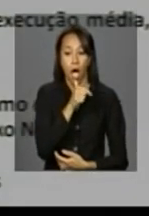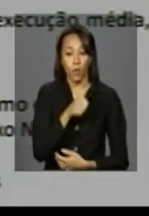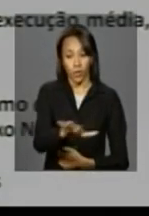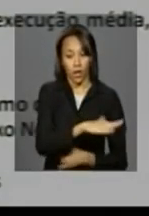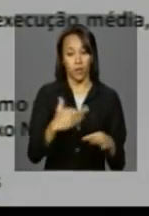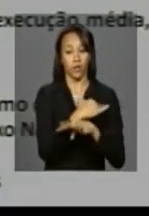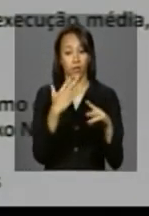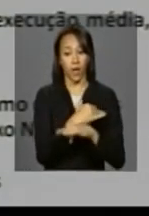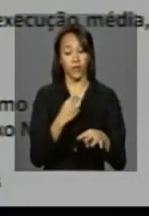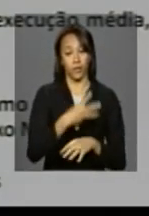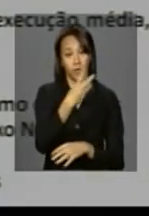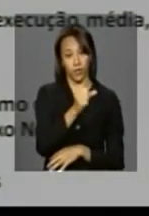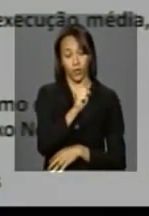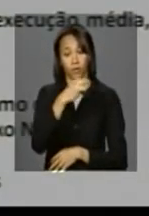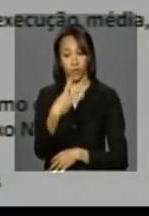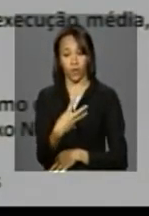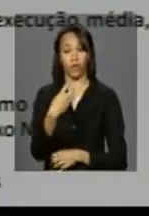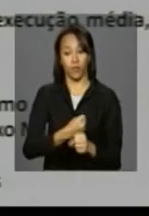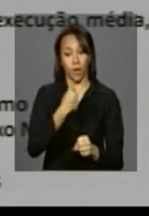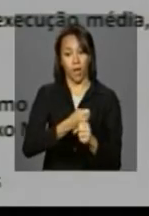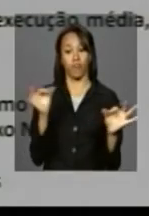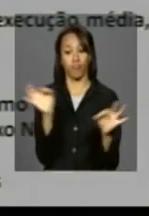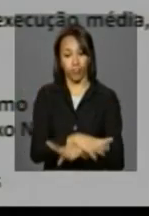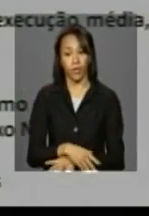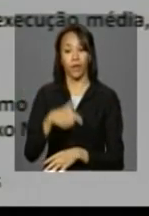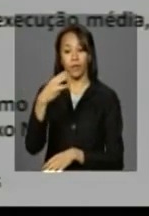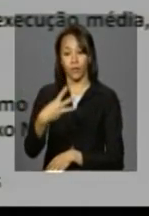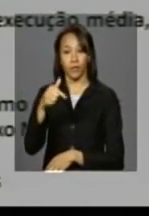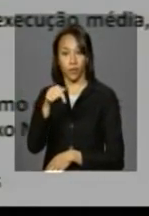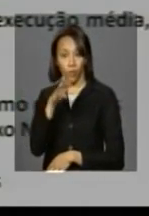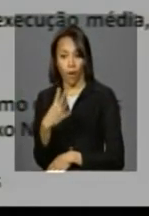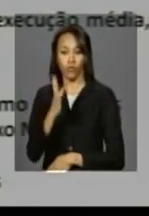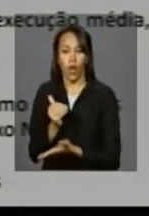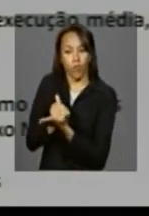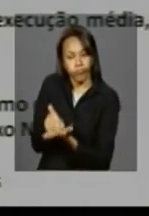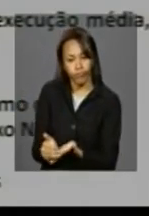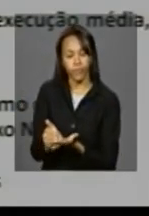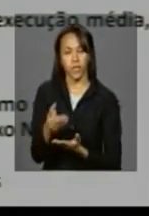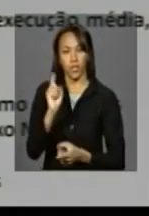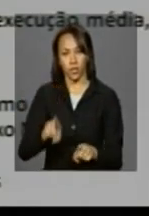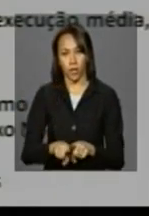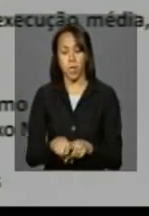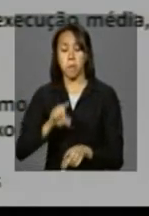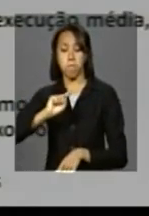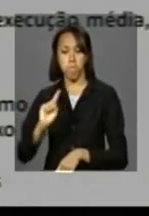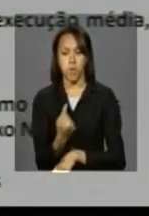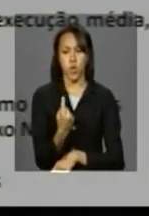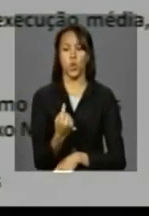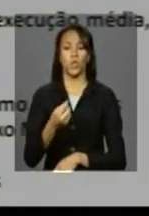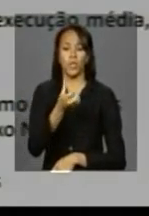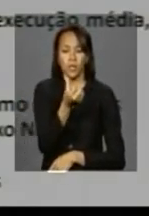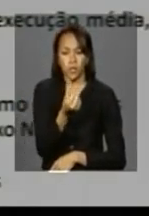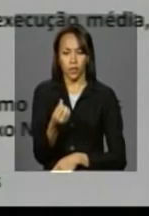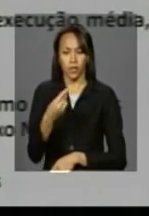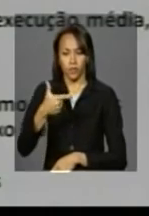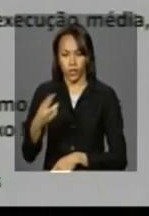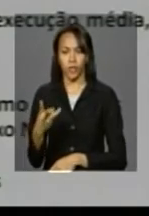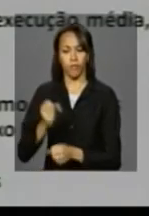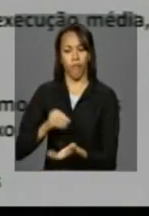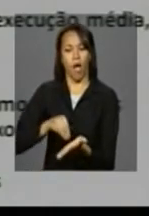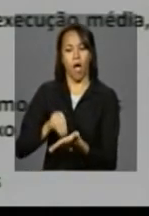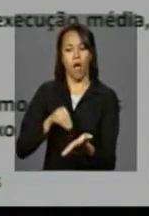urbanas, 383 obras concluídas, 374 iniciadas, e das 1.623 em andamento,